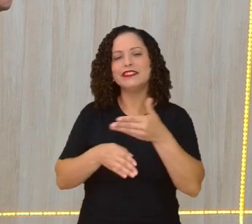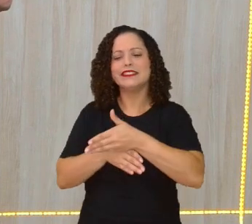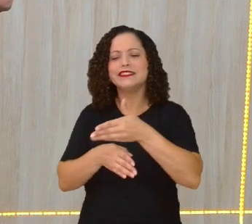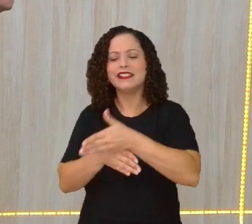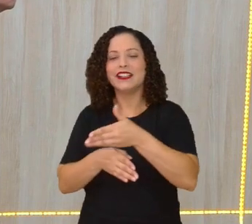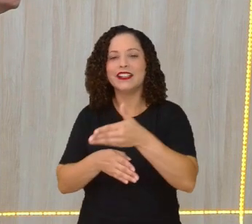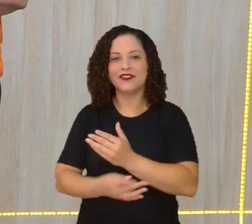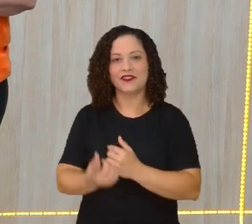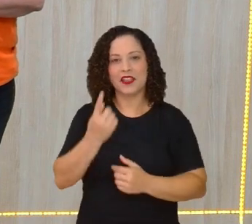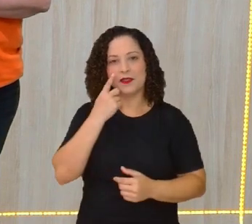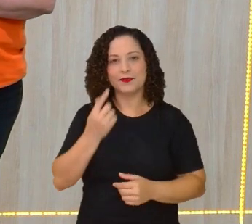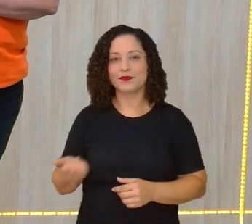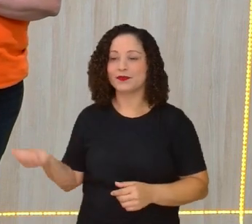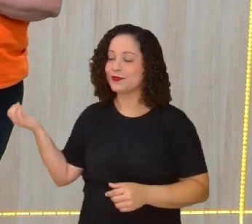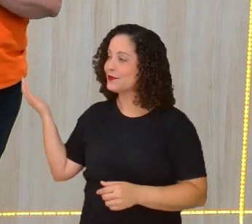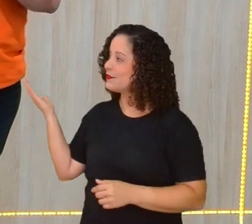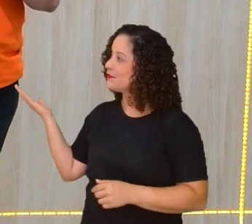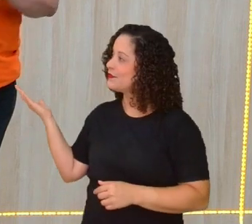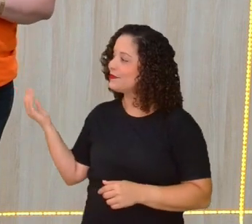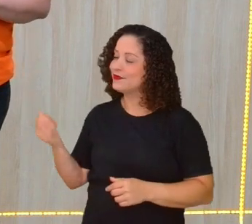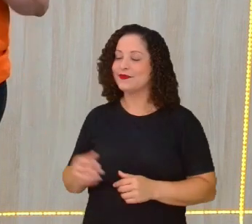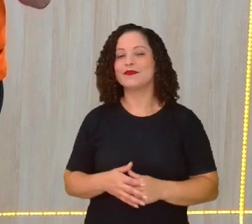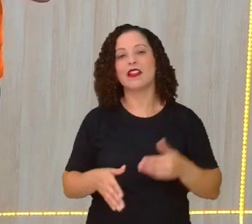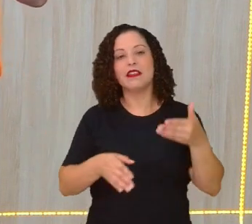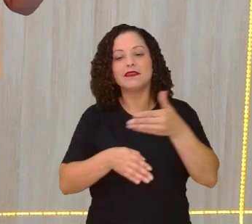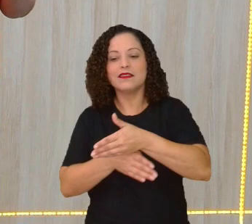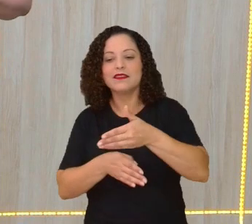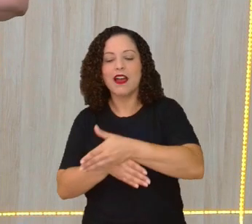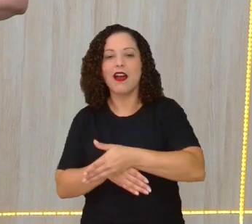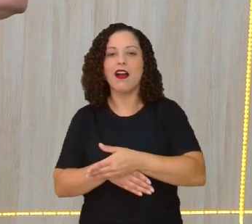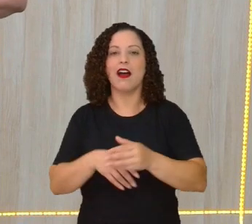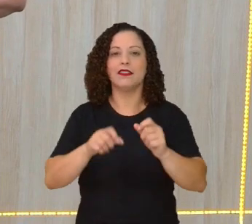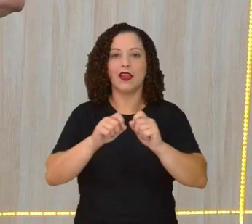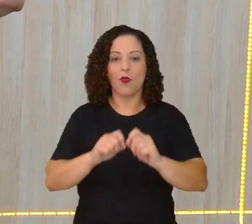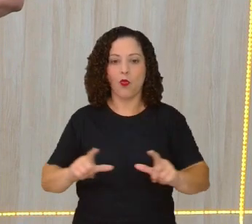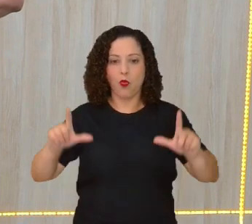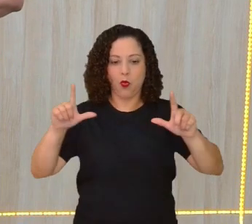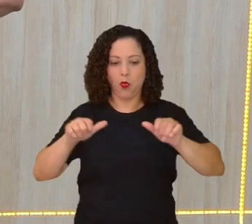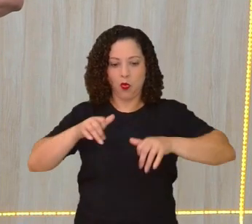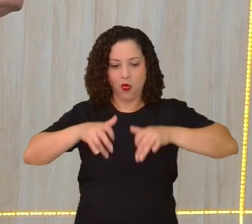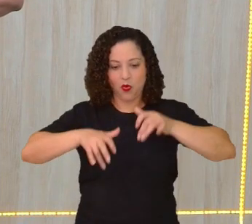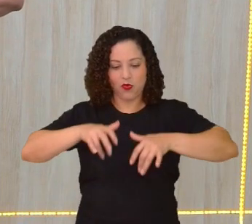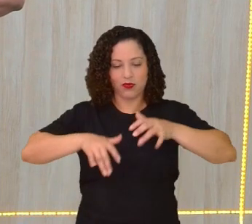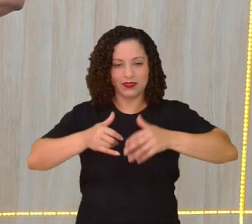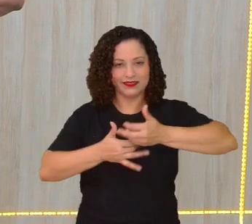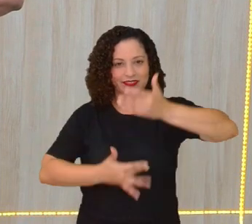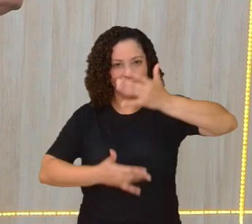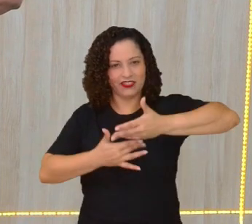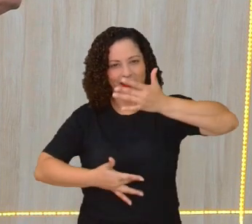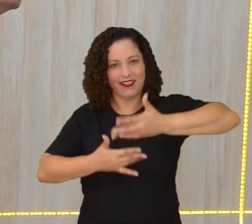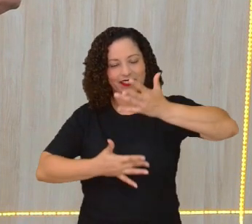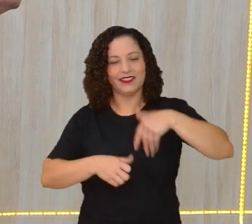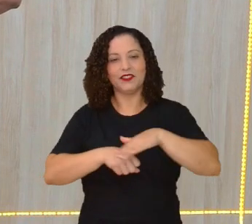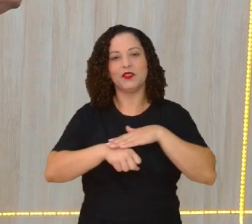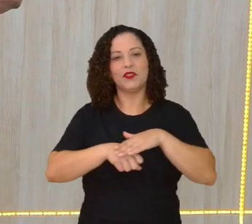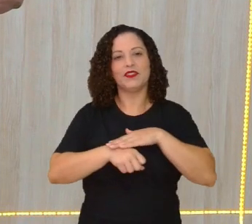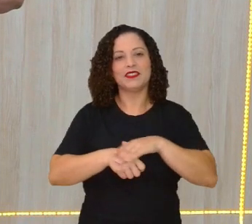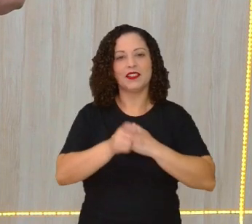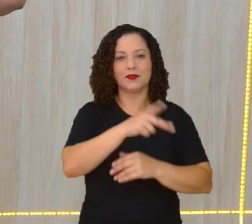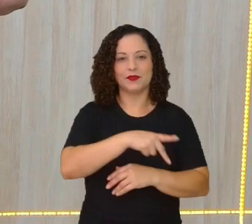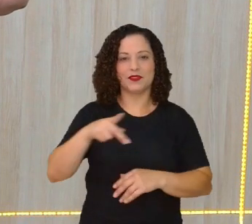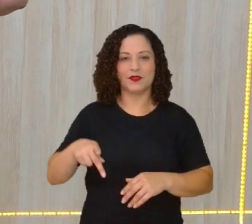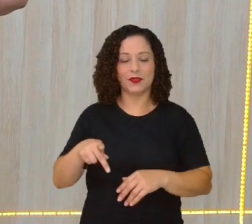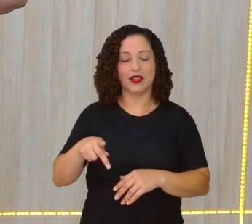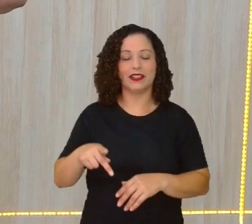aí, E aí você se conecta ao chat, onde você fala com a professora Camille Borba. Ela vai dar aquele